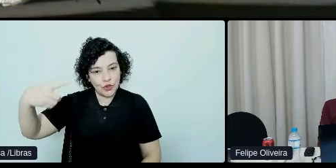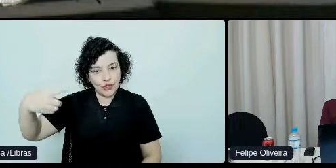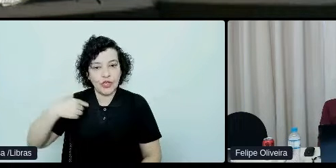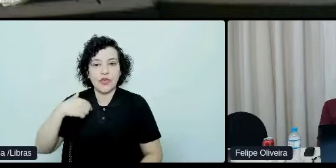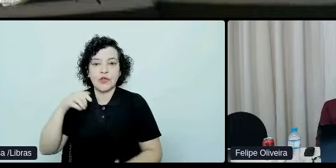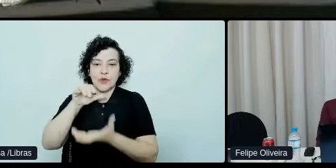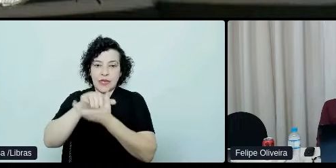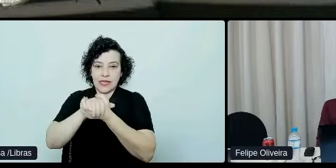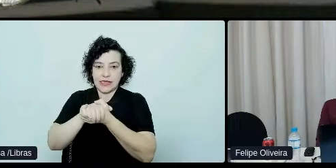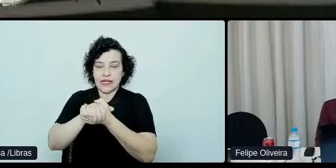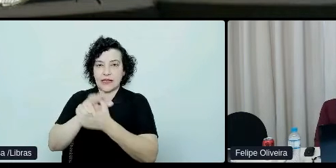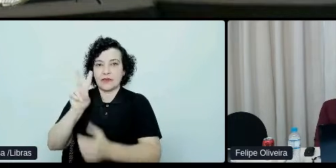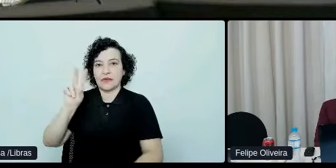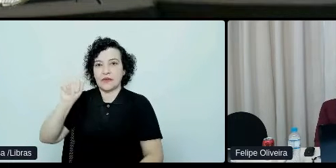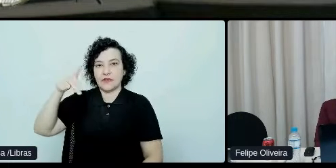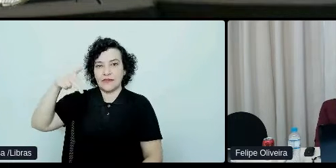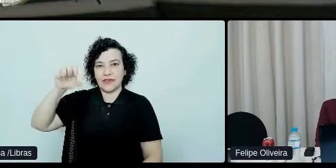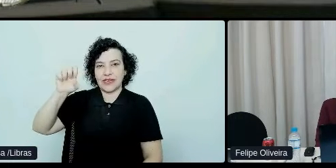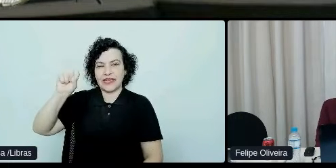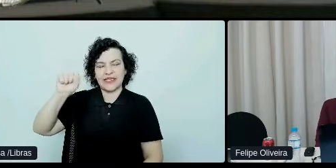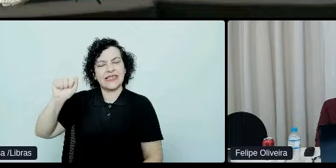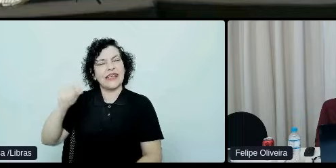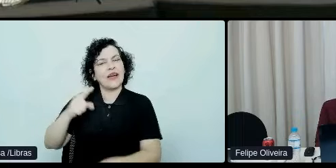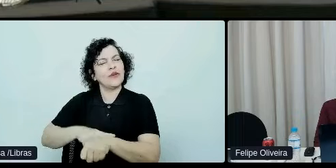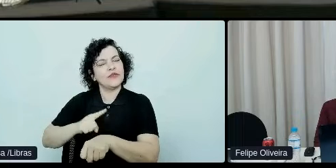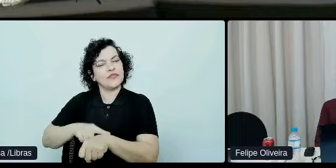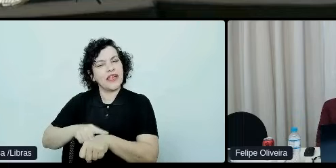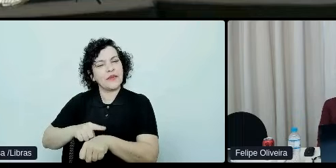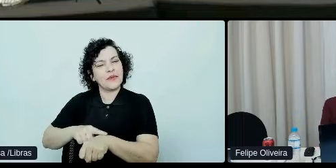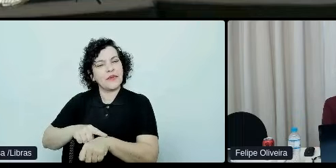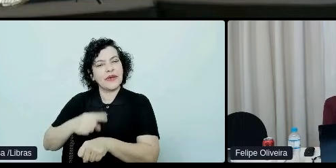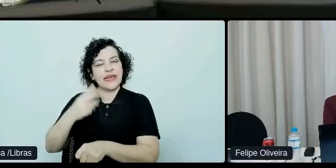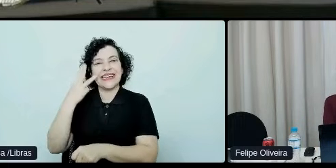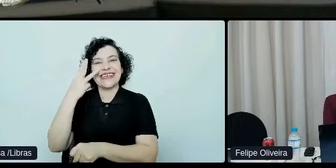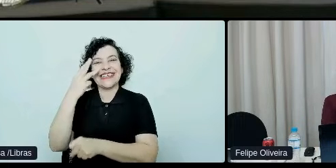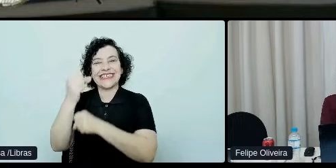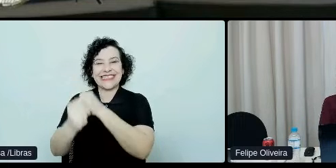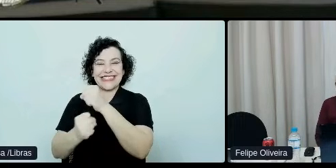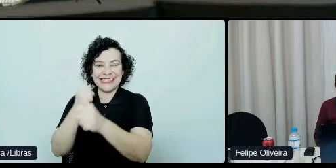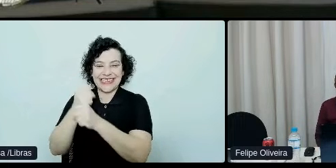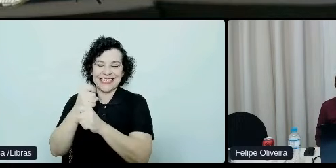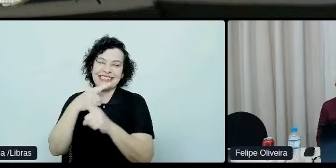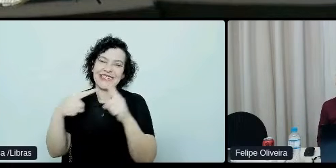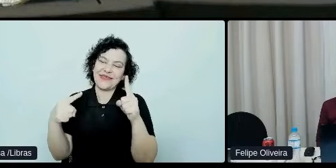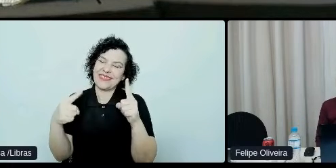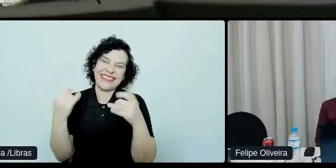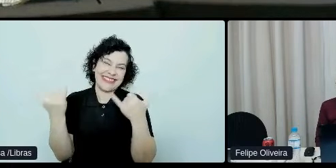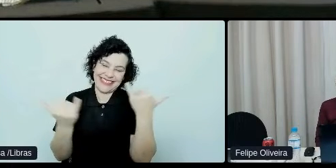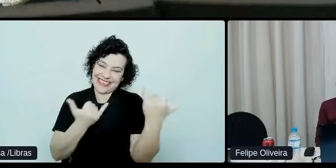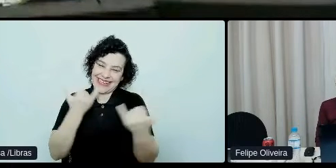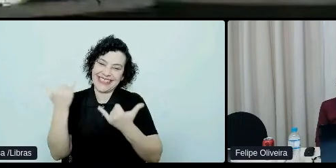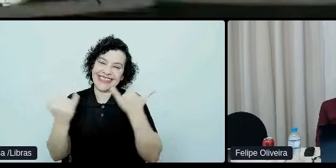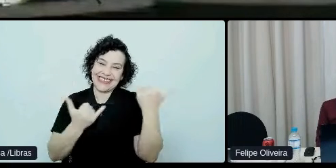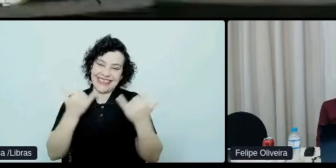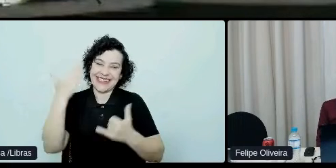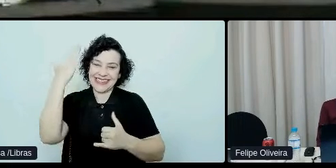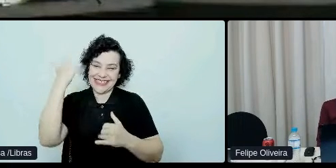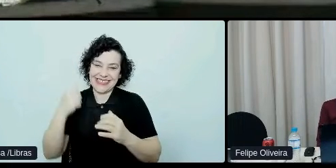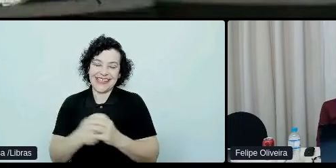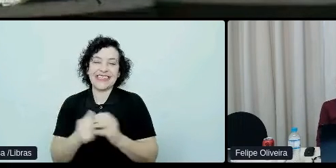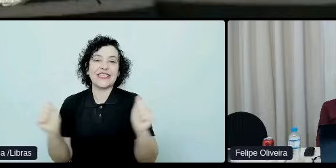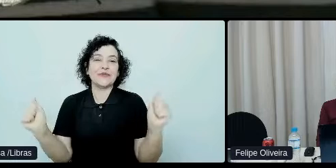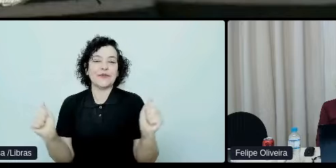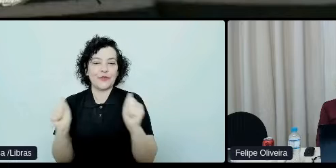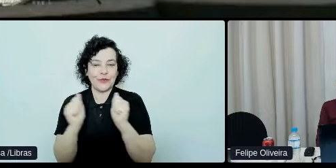com a Vanessa, a gente está casado faz quanto tempo mesmo? Brincadeira. 3 anos e meio. Tô brincando. 3 anos e meio. Estamos juntos aí